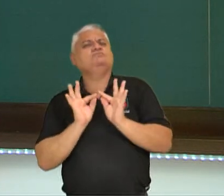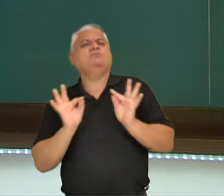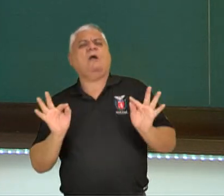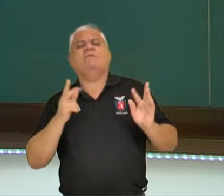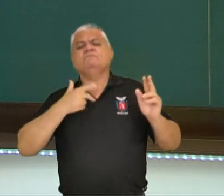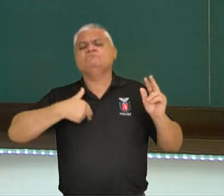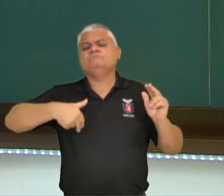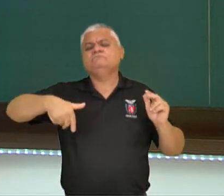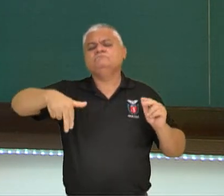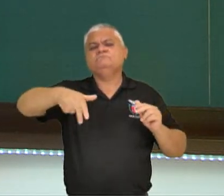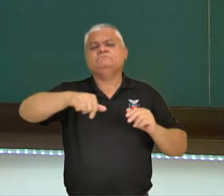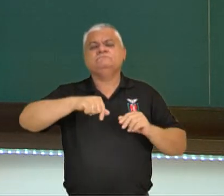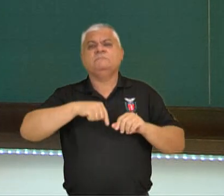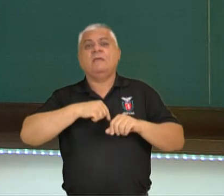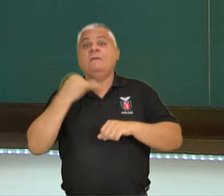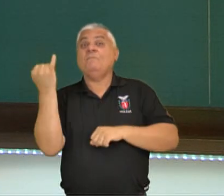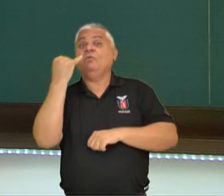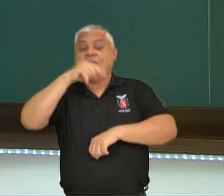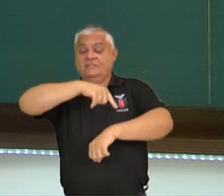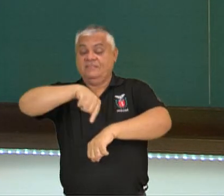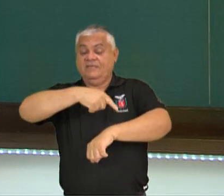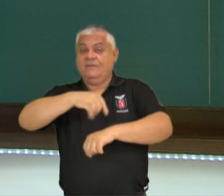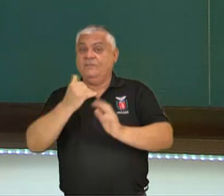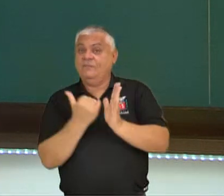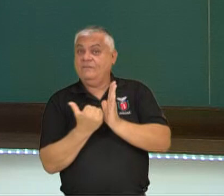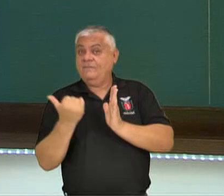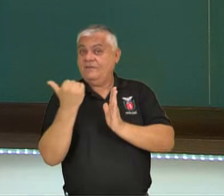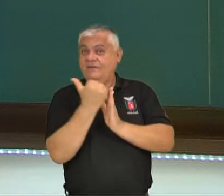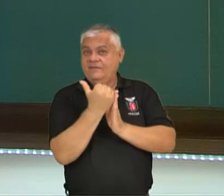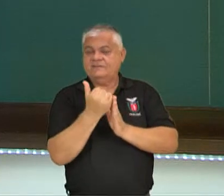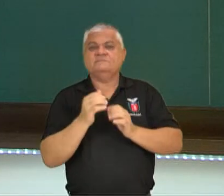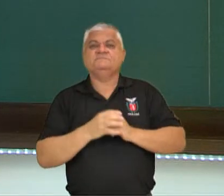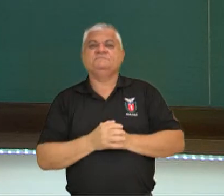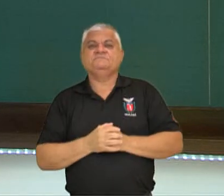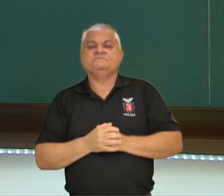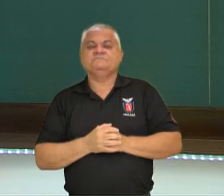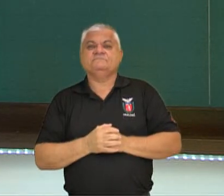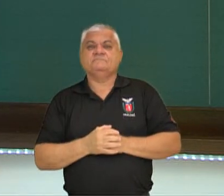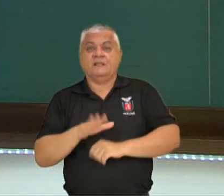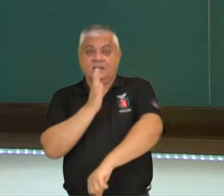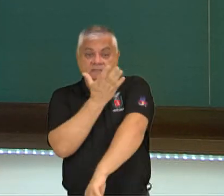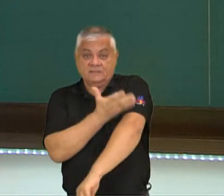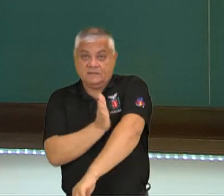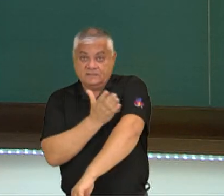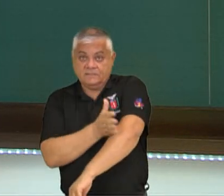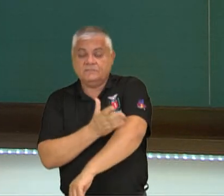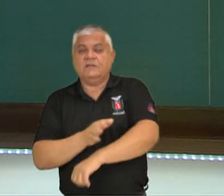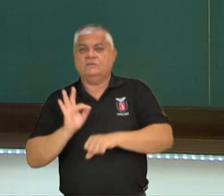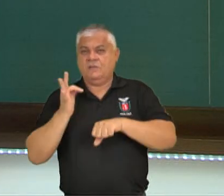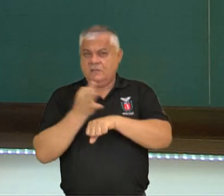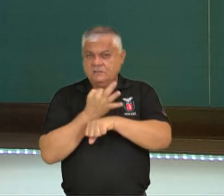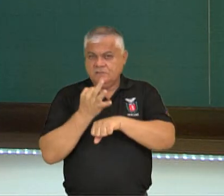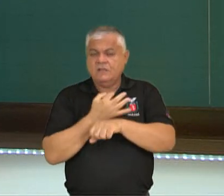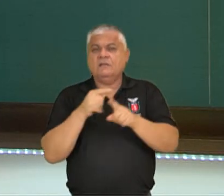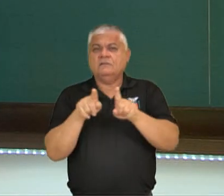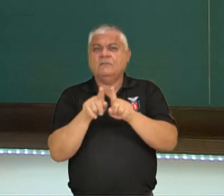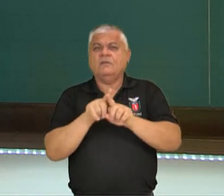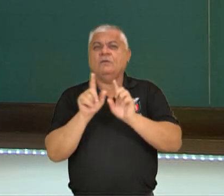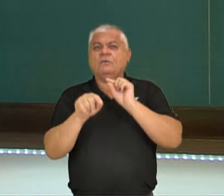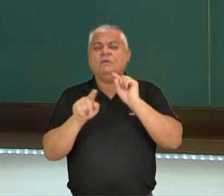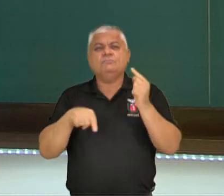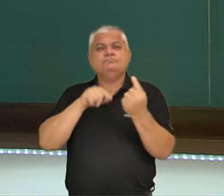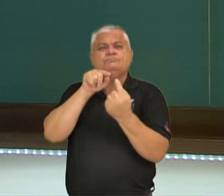aumentando o tempo, aumentando o volume do exercício, tá? E o treinamento em resistência tem por